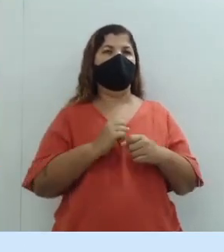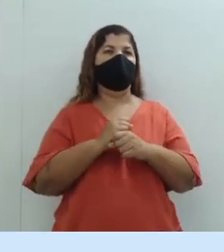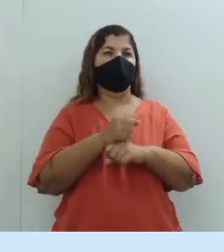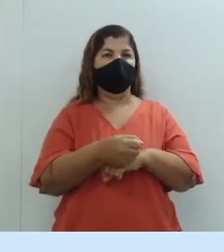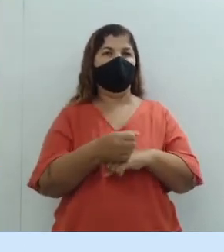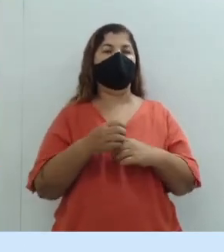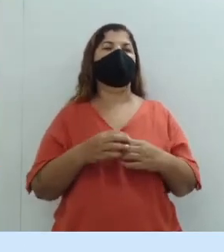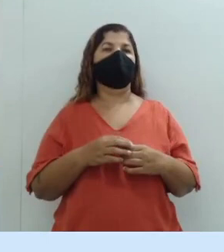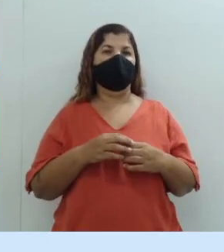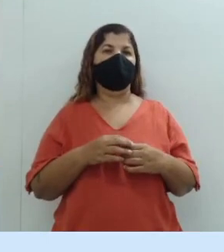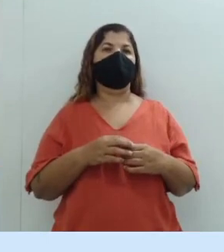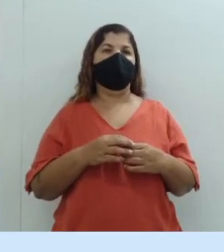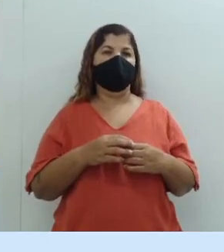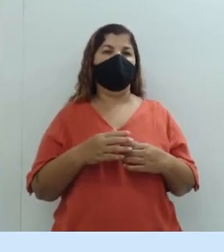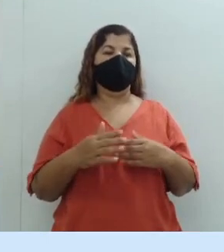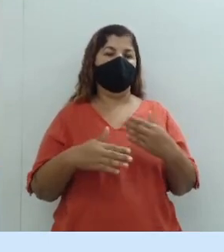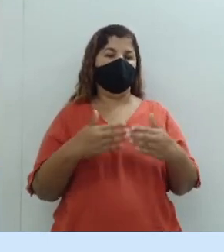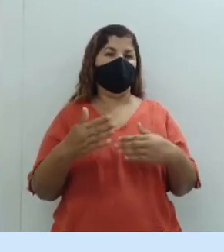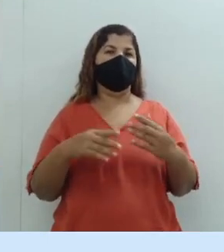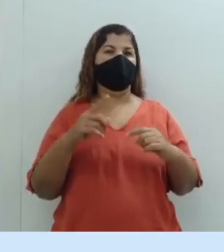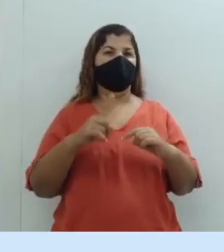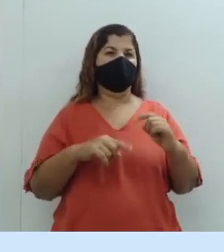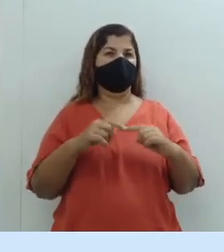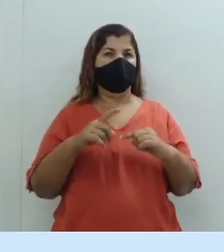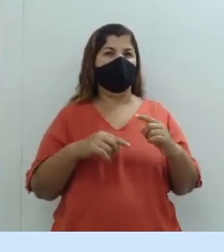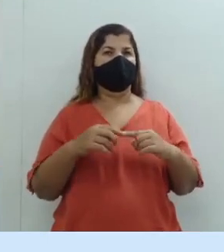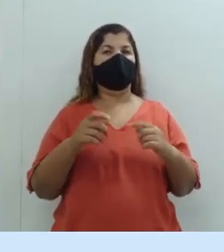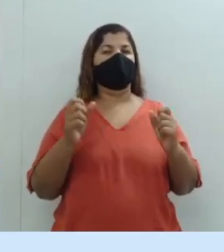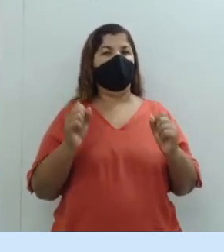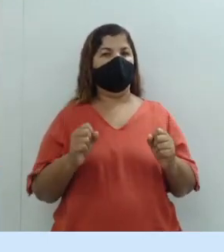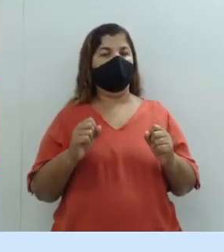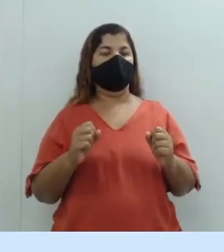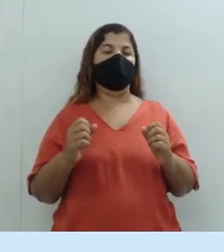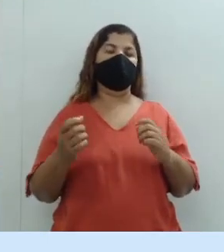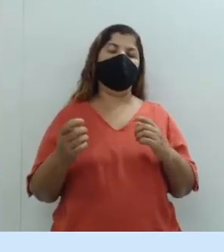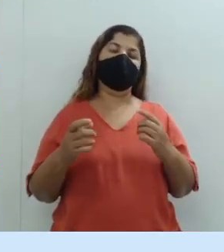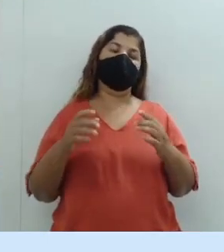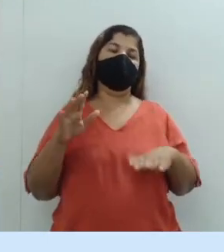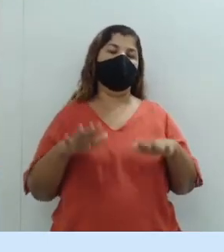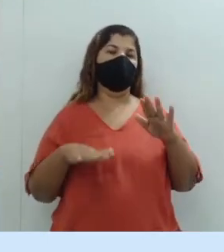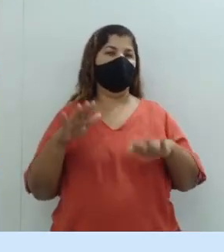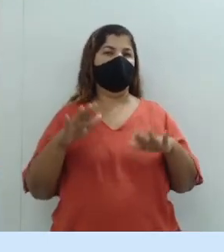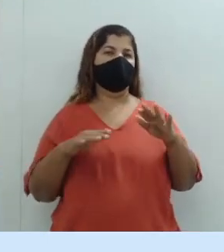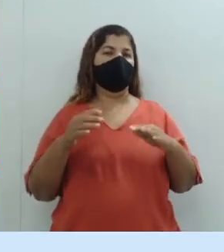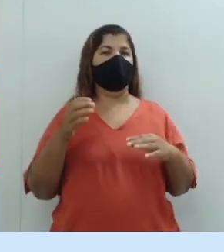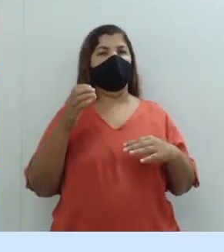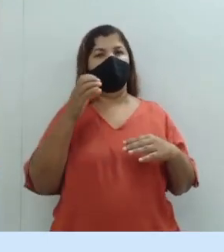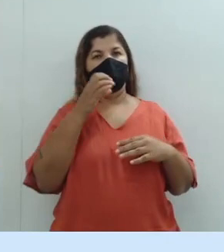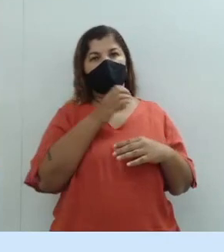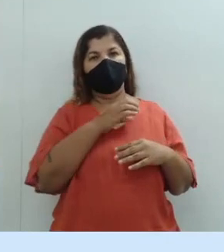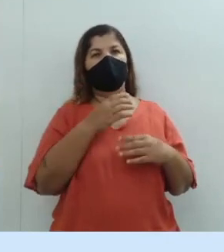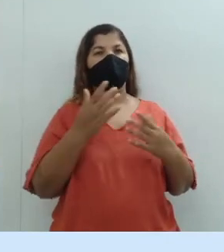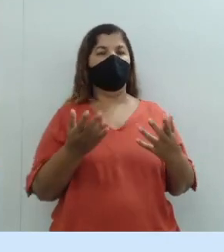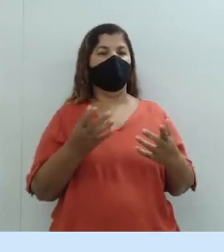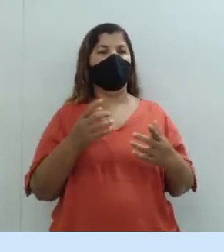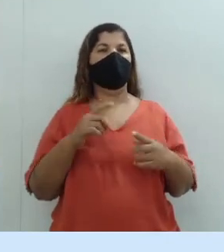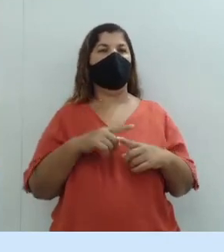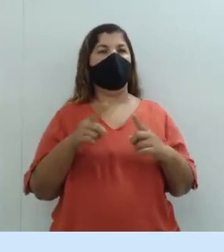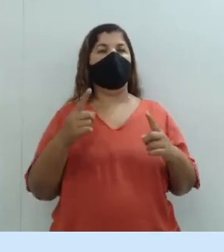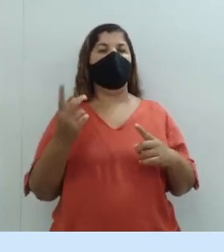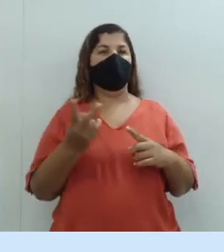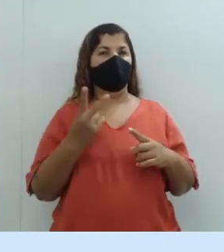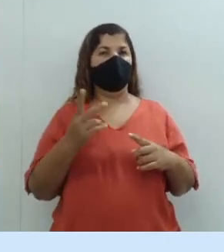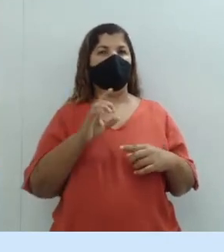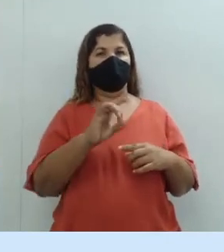isso é uma constante para cada material, que a gente vai ver que ele pode variar também aí com a temperatura, mas via de regra é um valor constante para